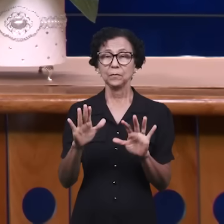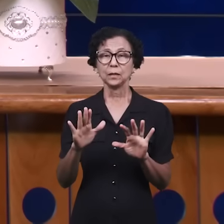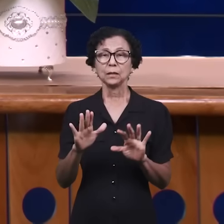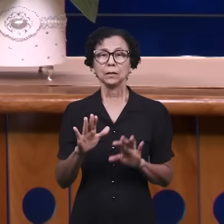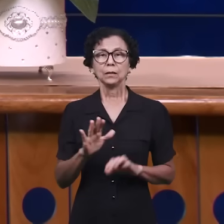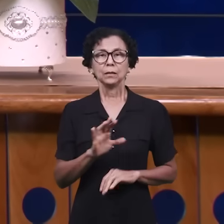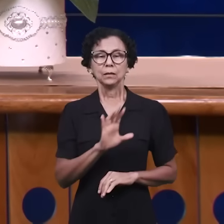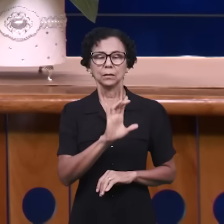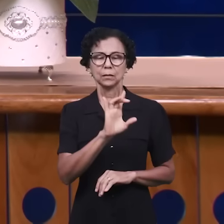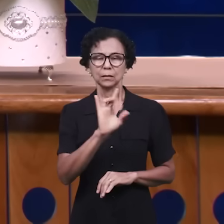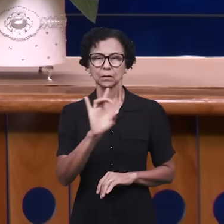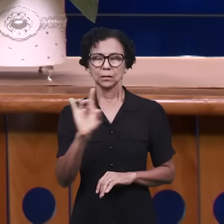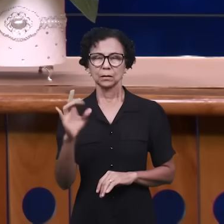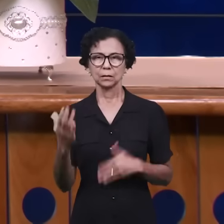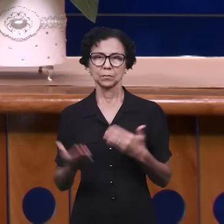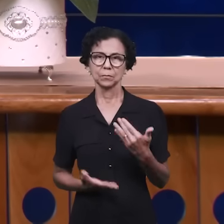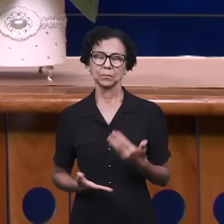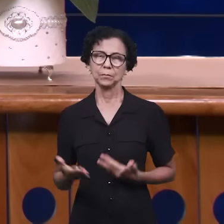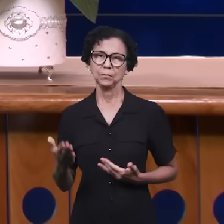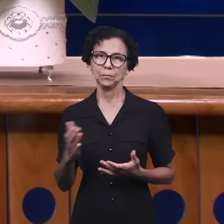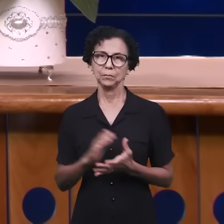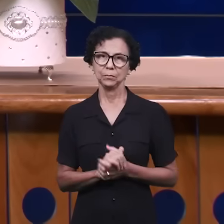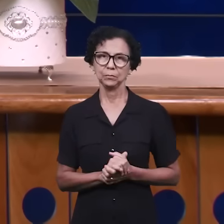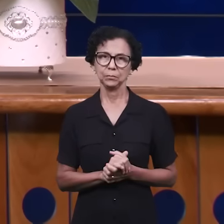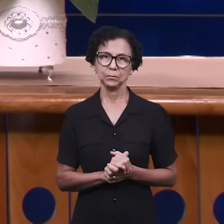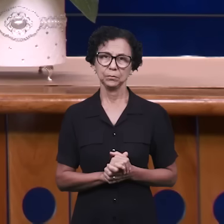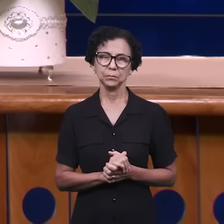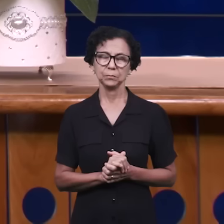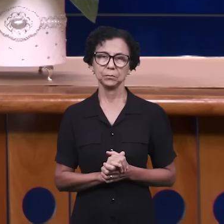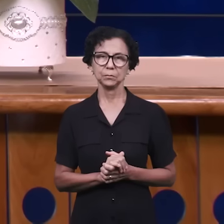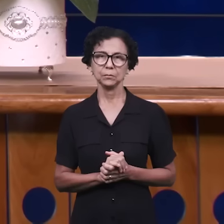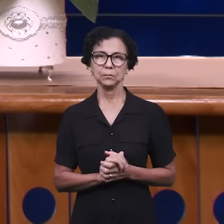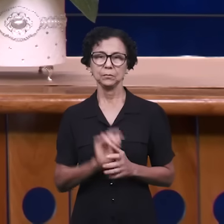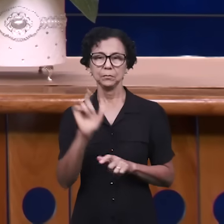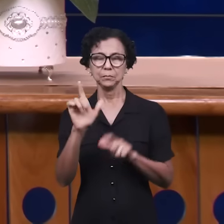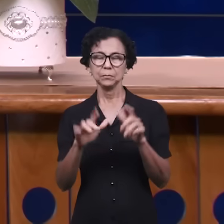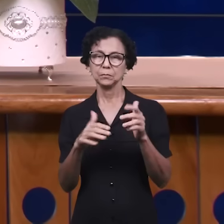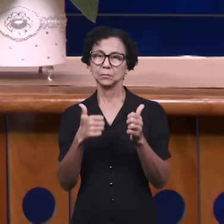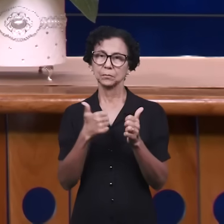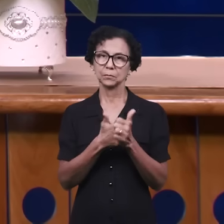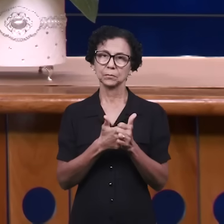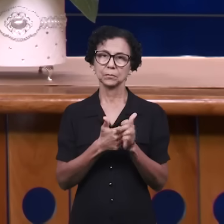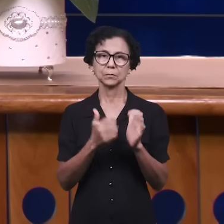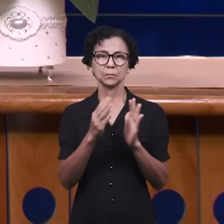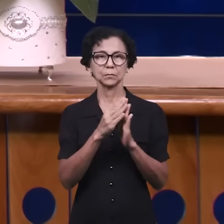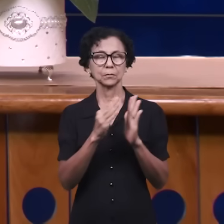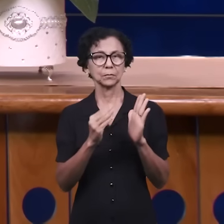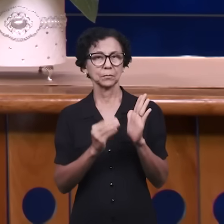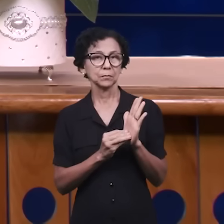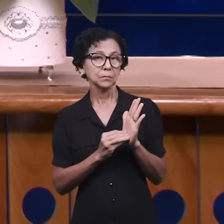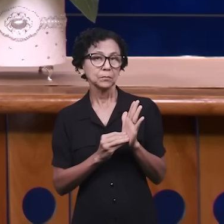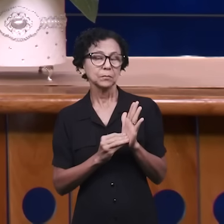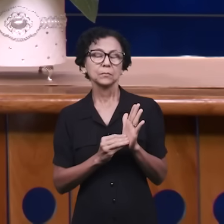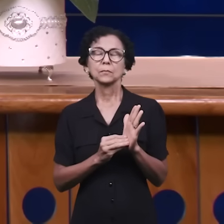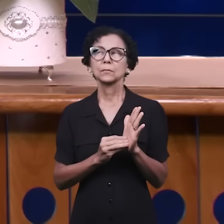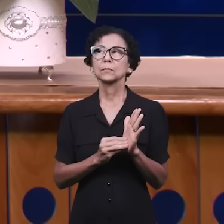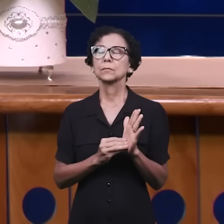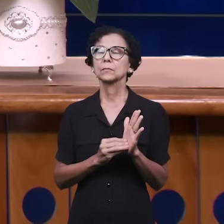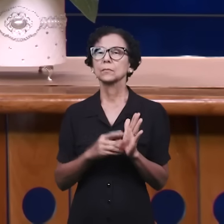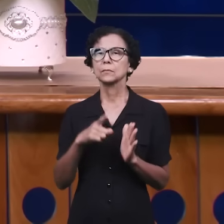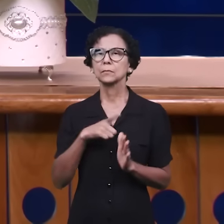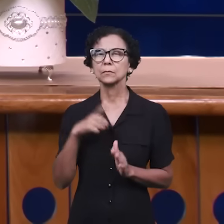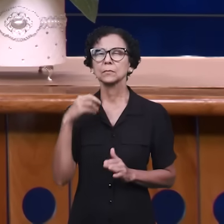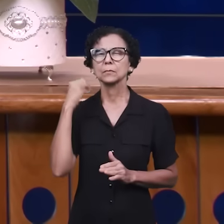agora cada servo teu, cada serva, cada pessoa que acompanhou, Senhor, esse momento, que viveu